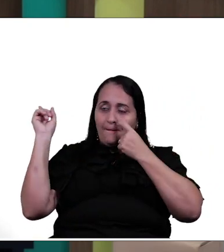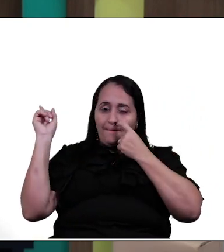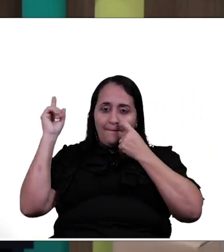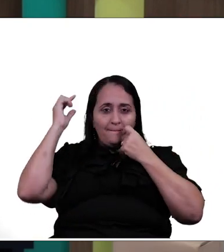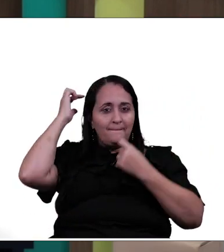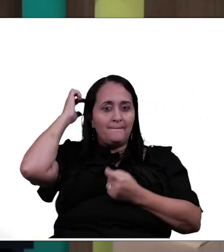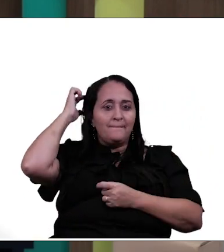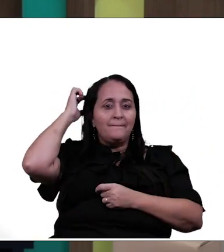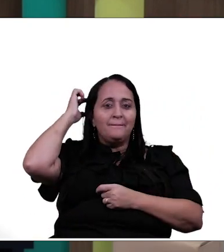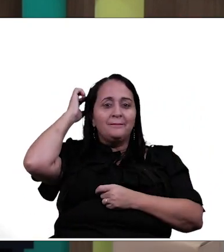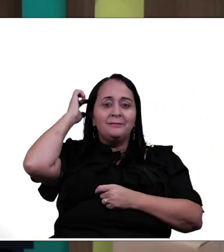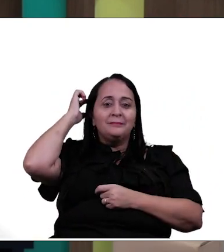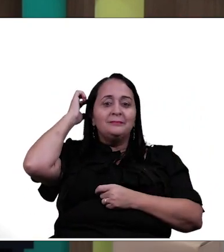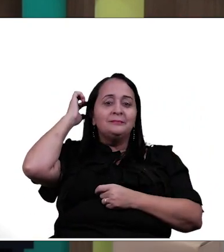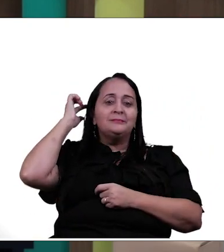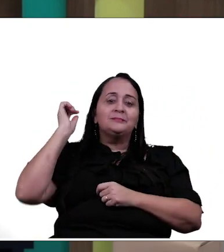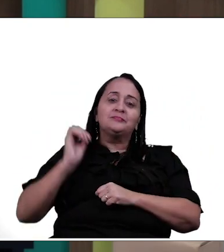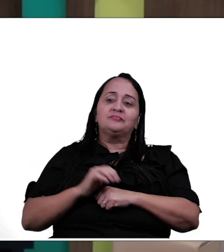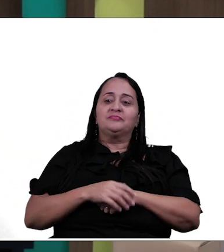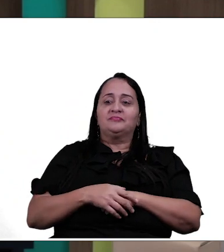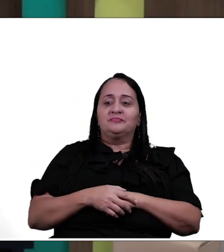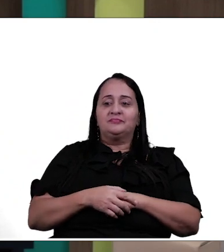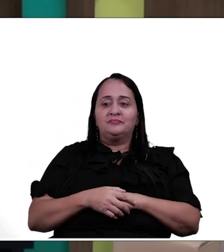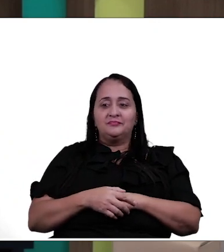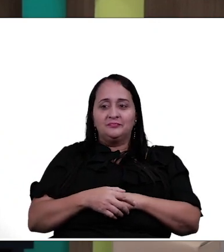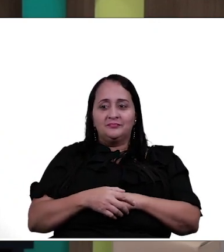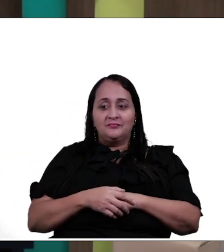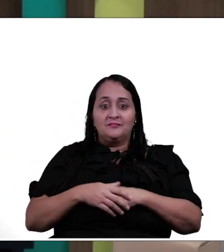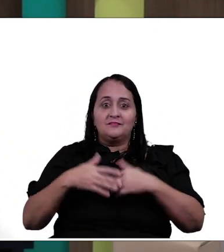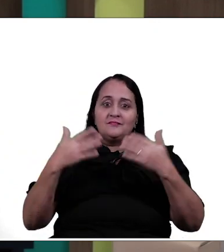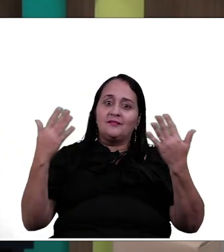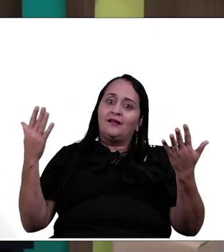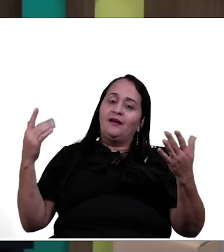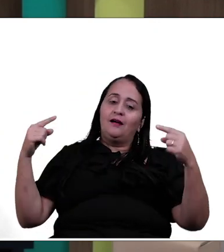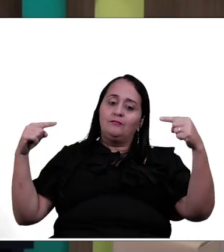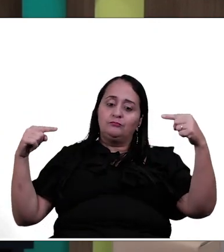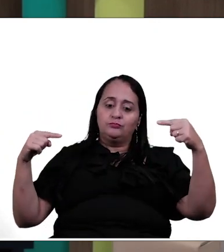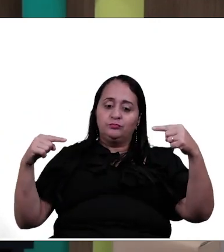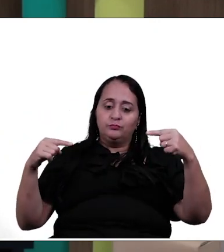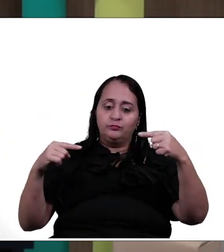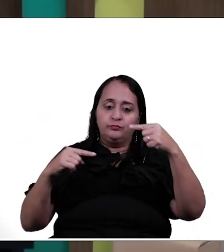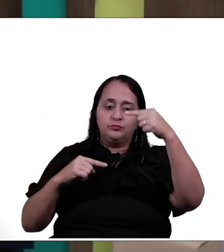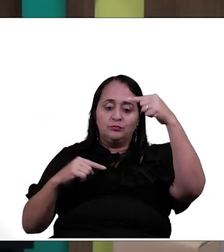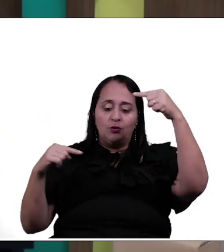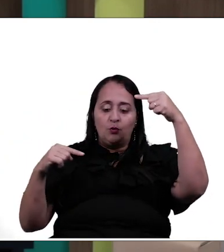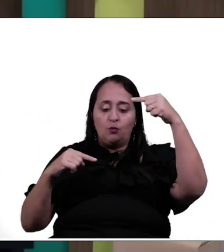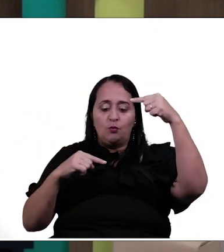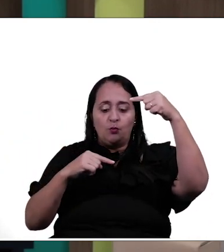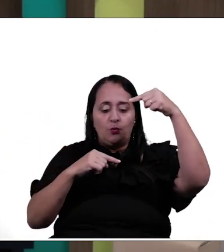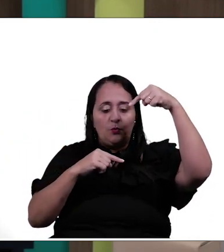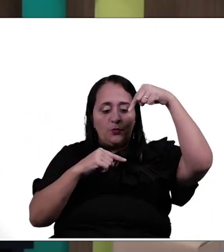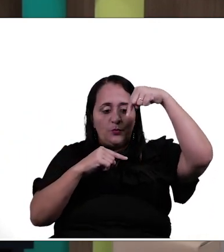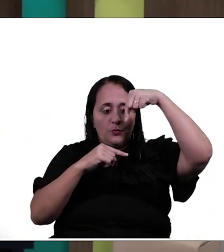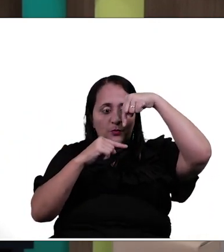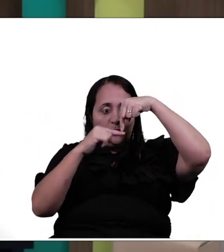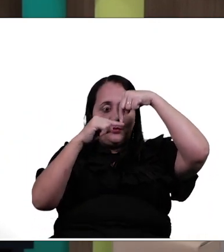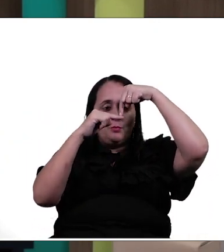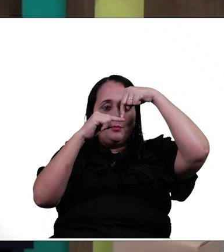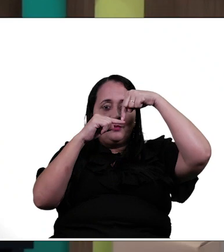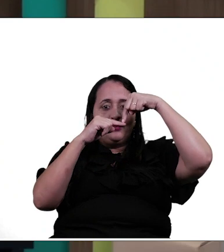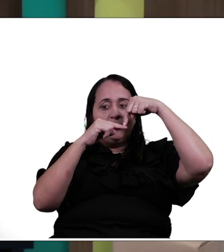1 e 3, que formam o número 13. Então, olha, podemos ir aqui embaixo, vamos fazer a